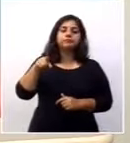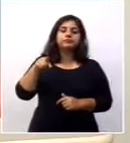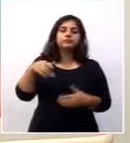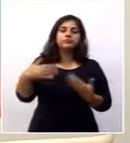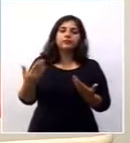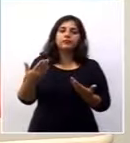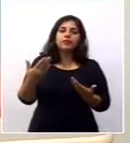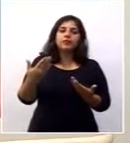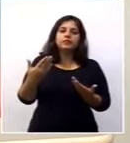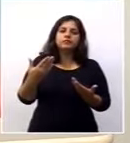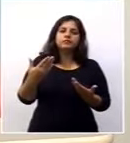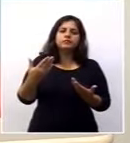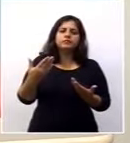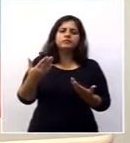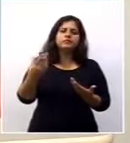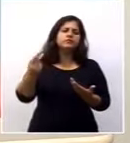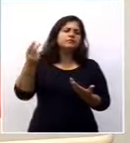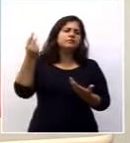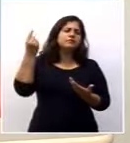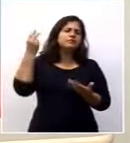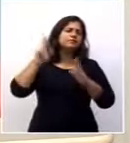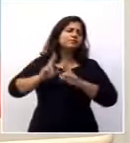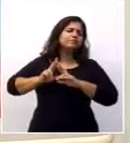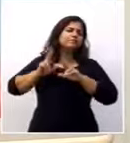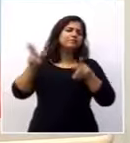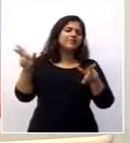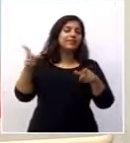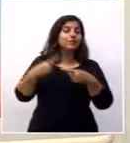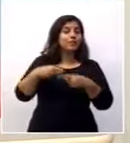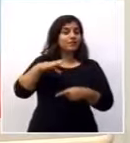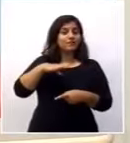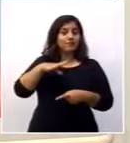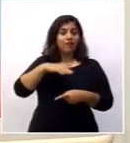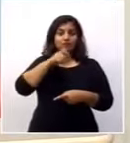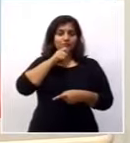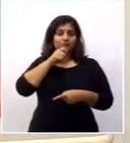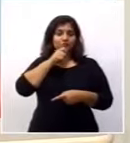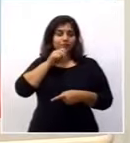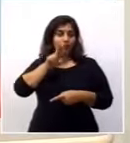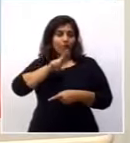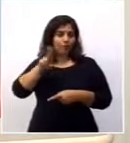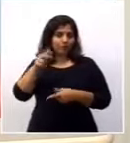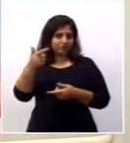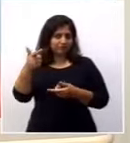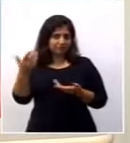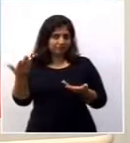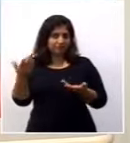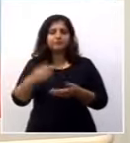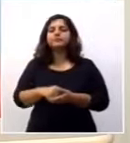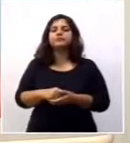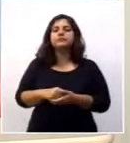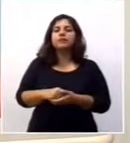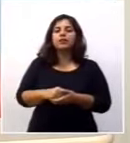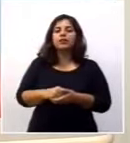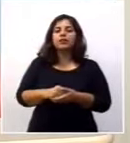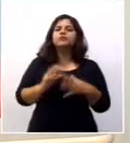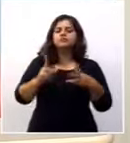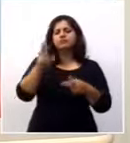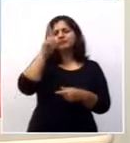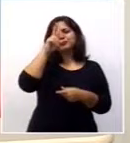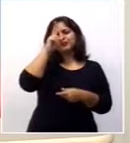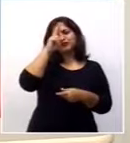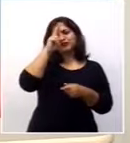Era uma época muito diferente, porque a cidade ainda não tinha esse nome, né? E como toda história,